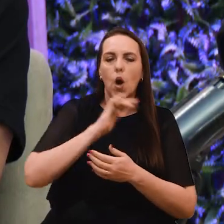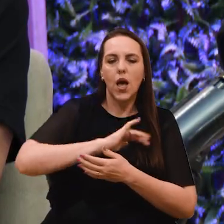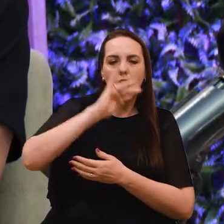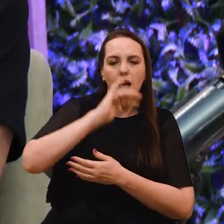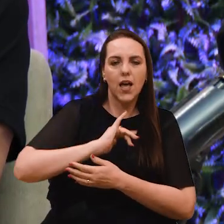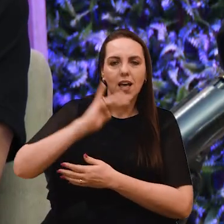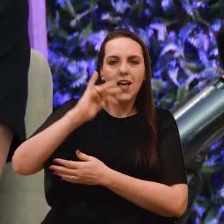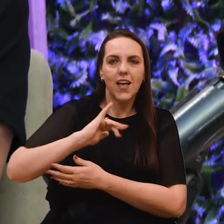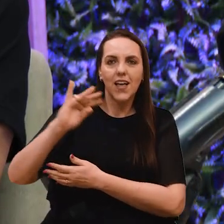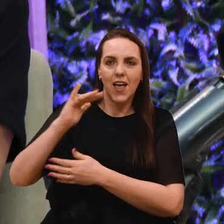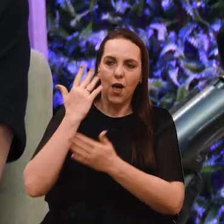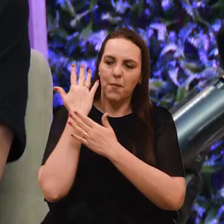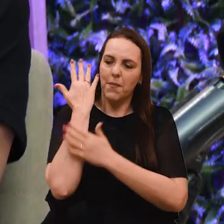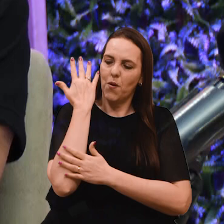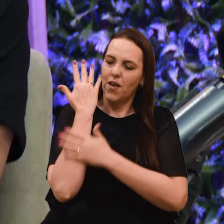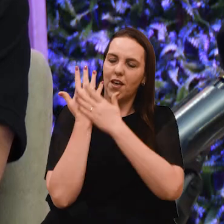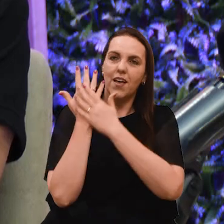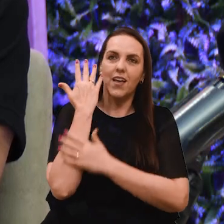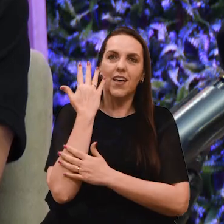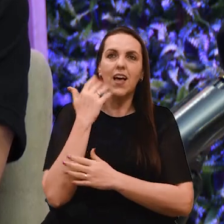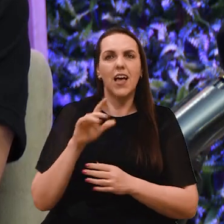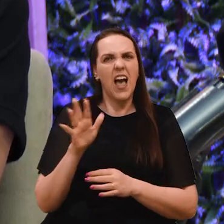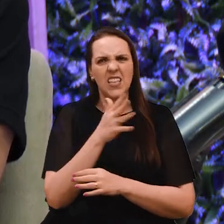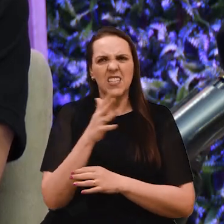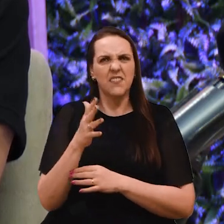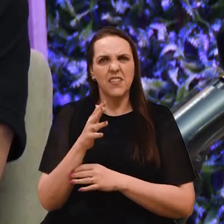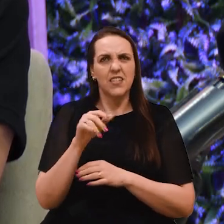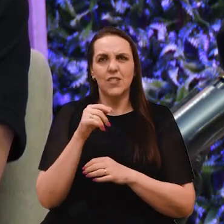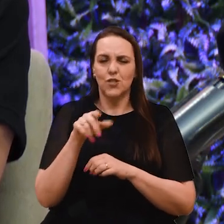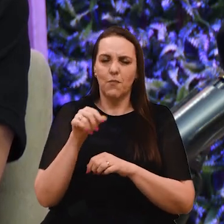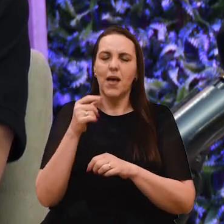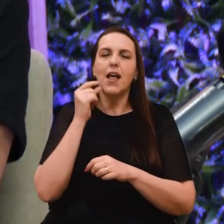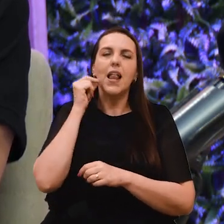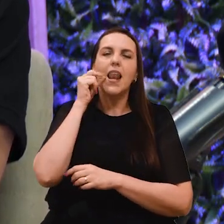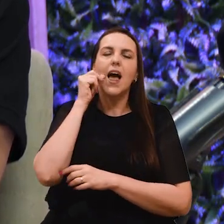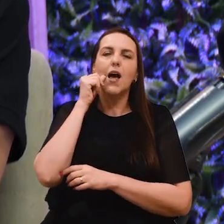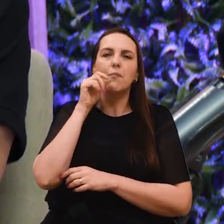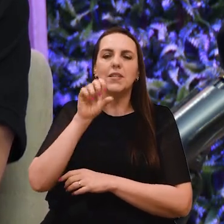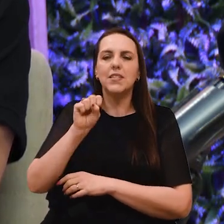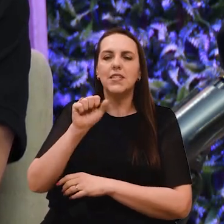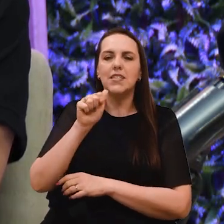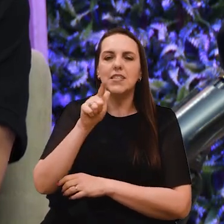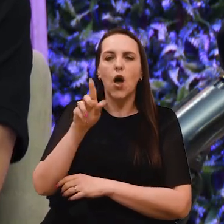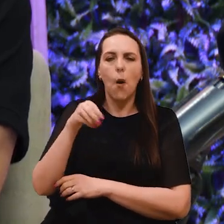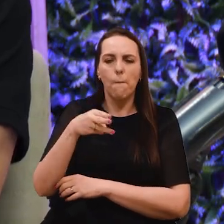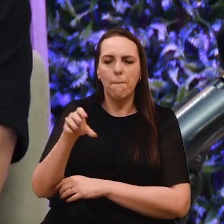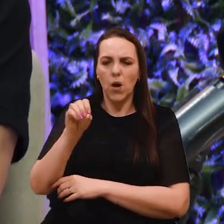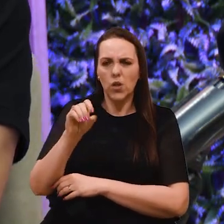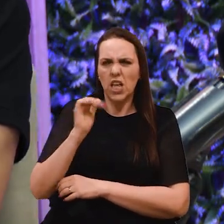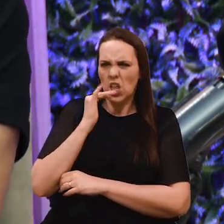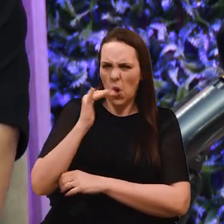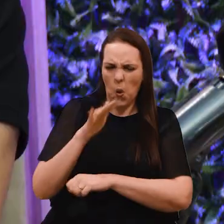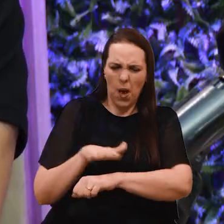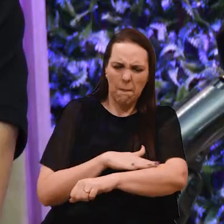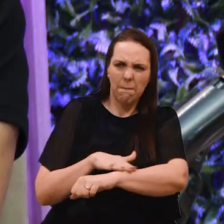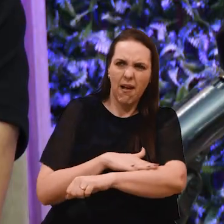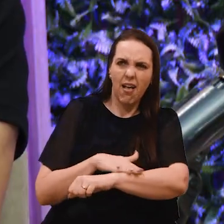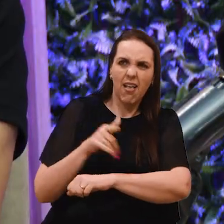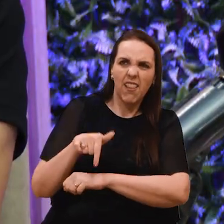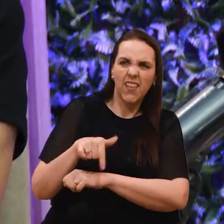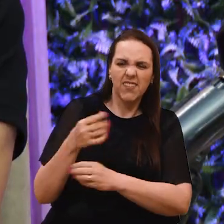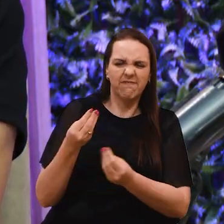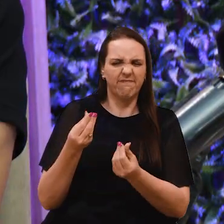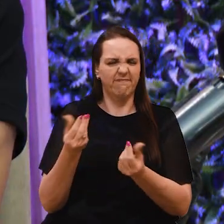várias cores. Às vezes a gente muitas vezes chamava aquele lápis salmão, né? Que ninguém é salmão, mas a gente chama aquele lápis do lápis